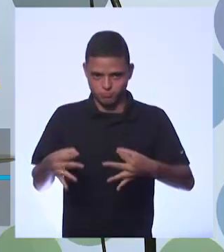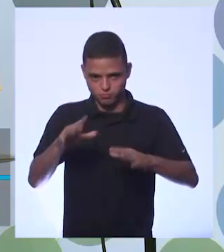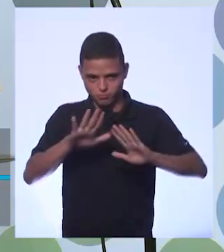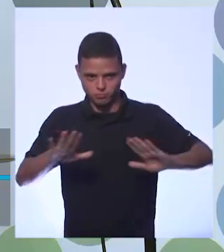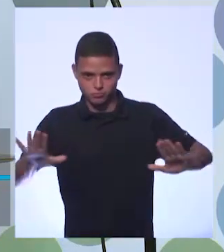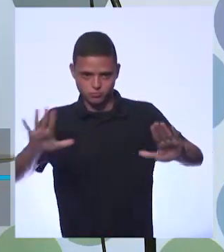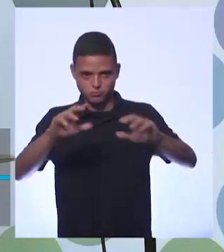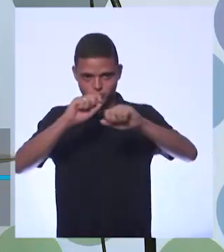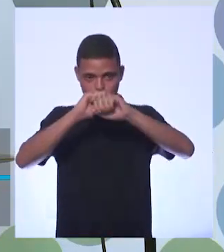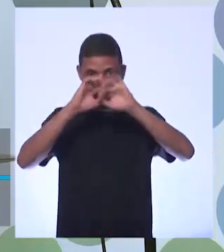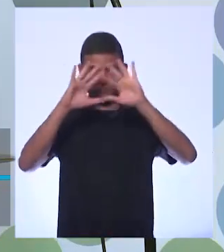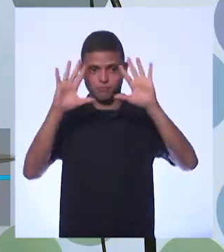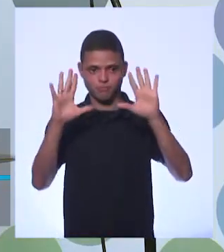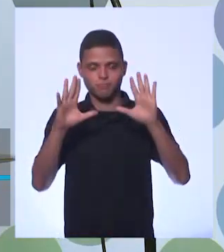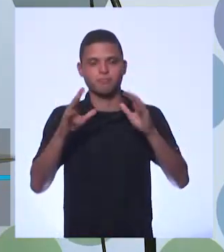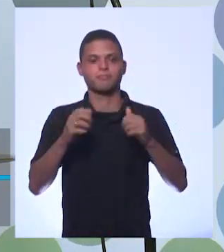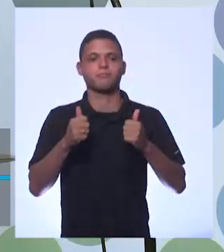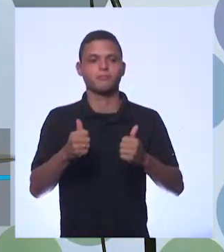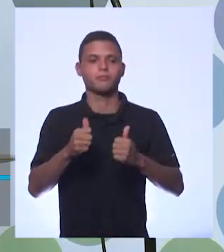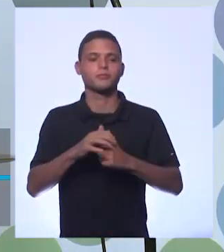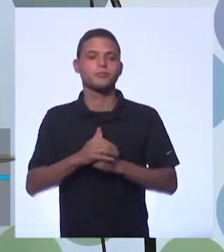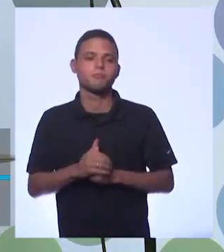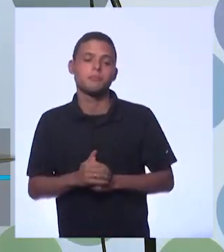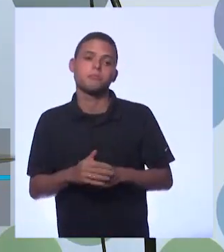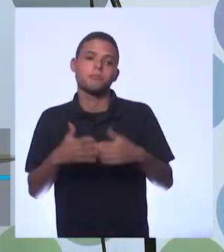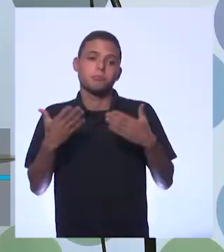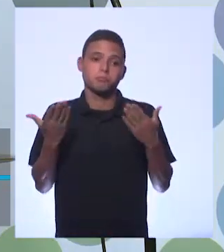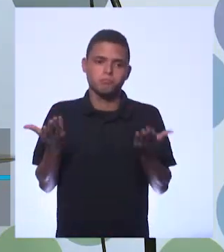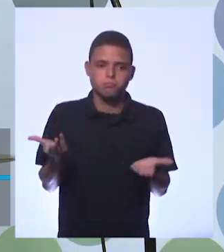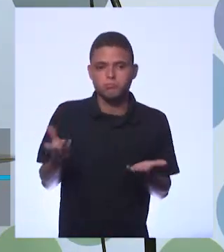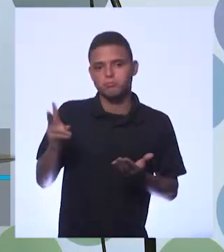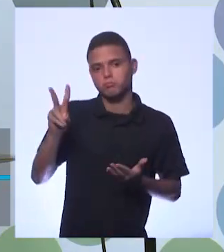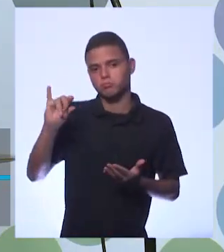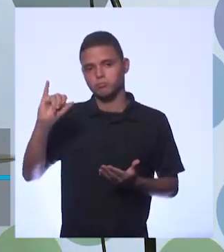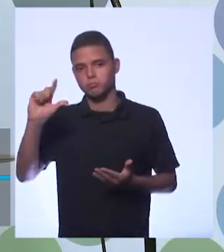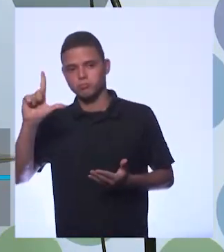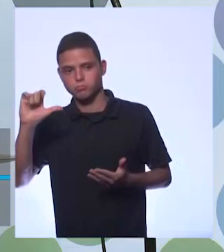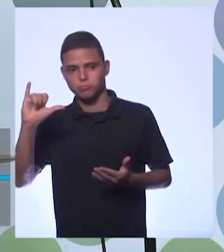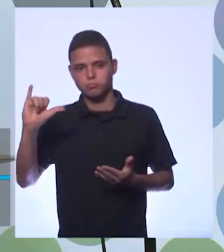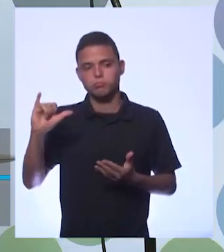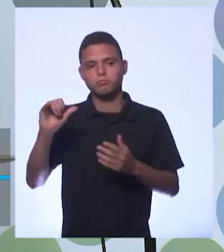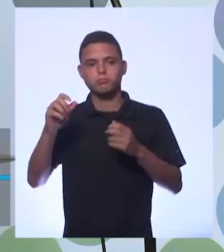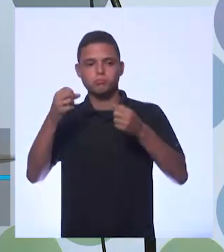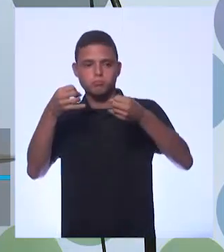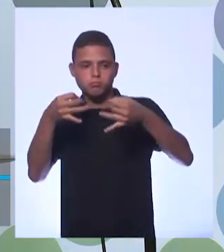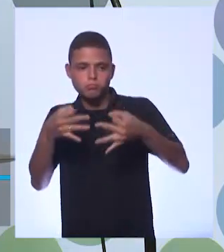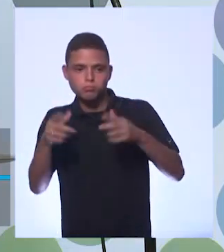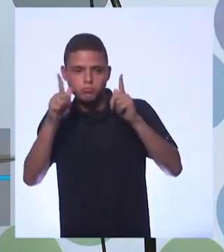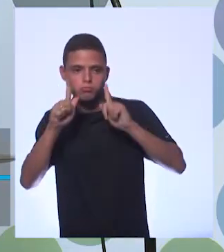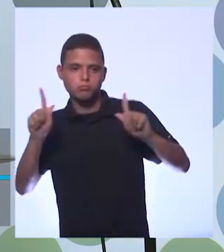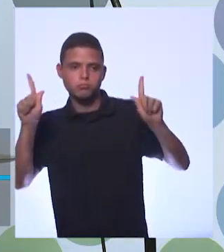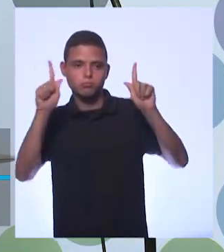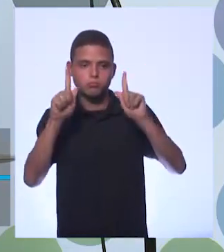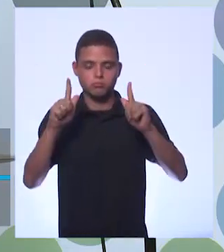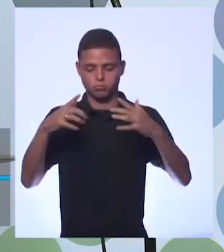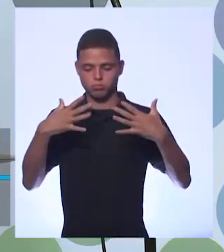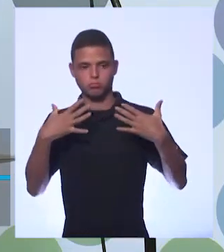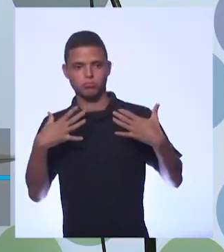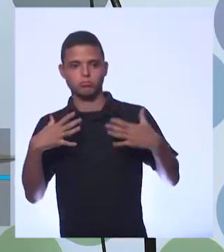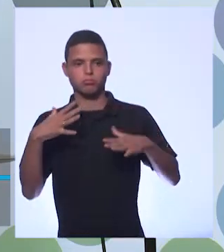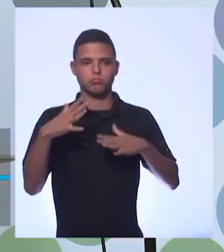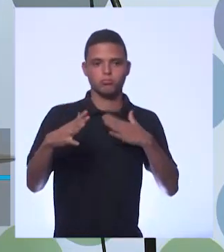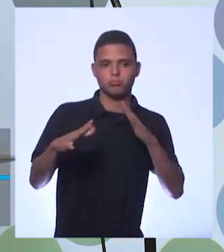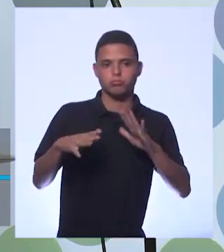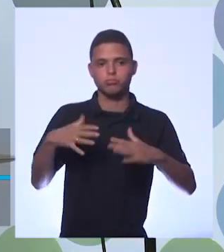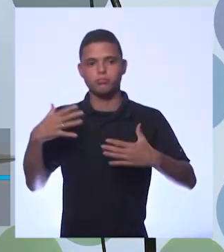entenderem um pouco mais o que eu quero dizer, né? Então o Vilém Flusser ele diz que o gesto é movimento, né? Não é algo estático, é